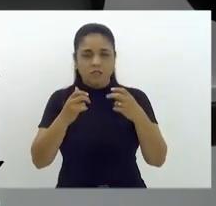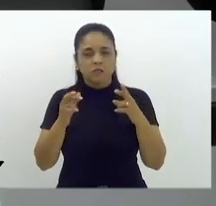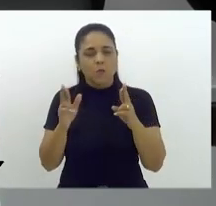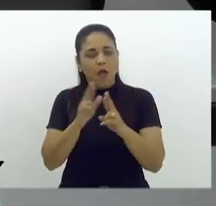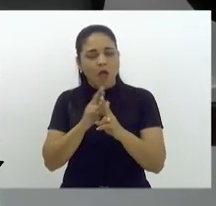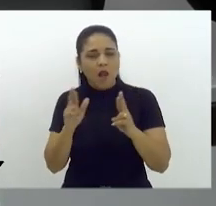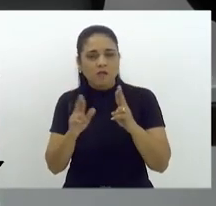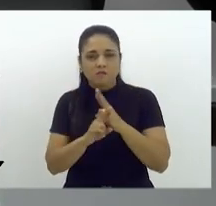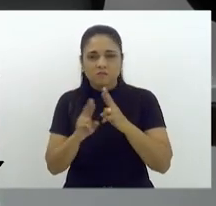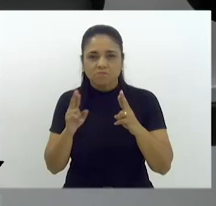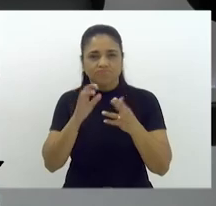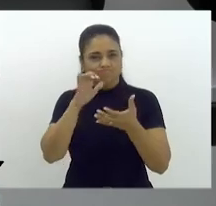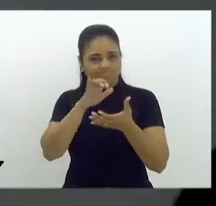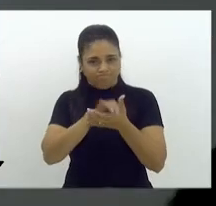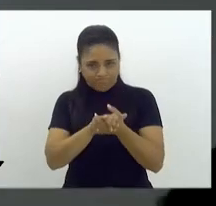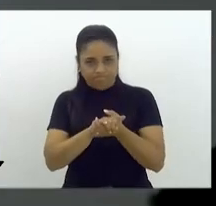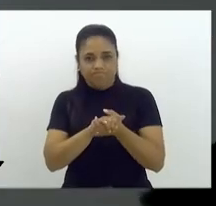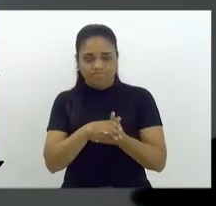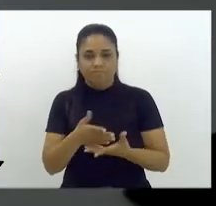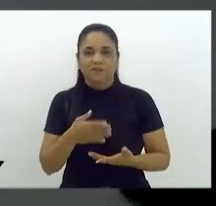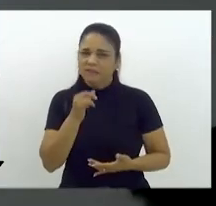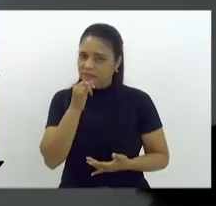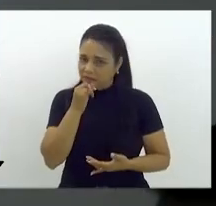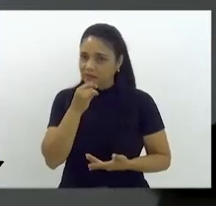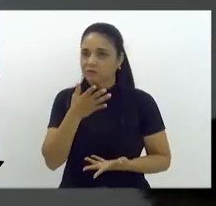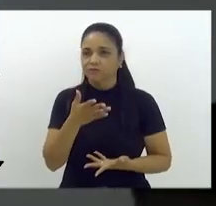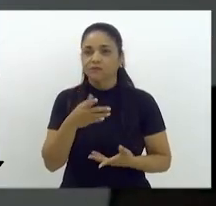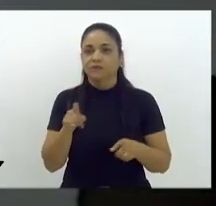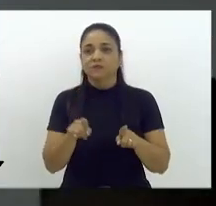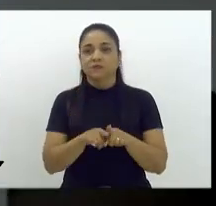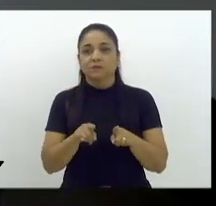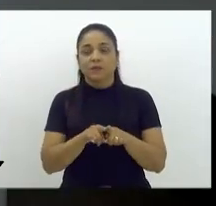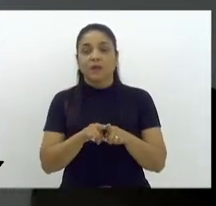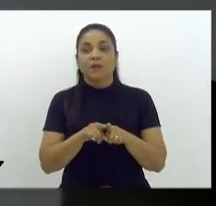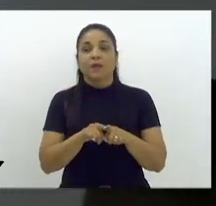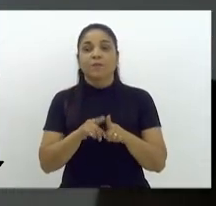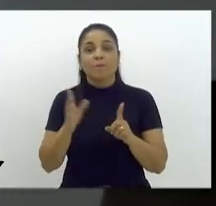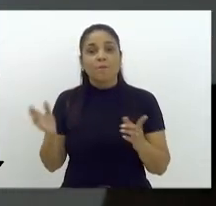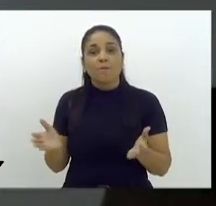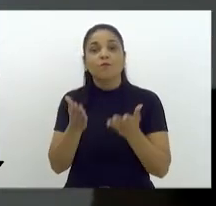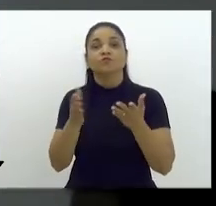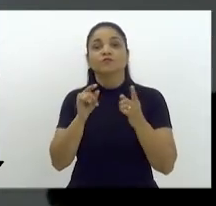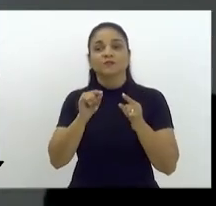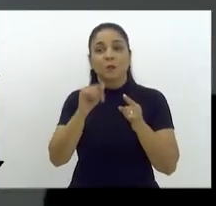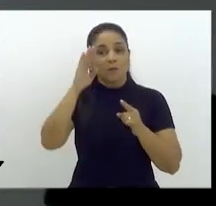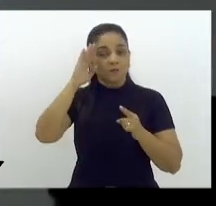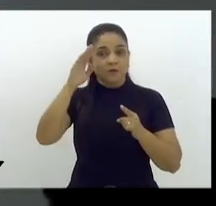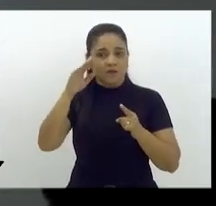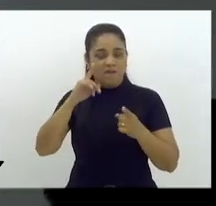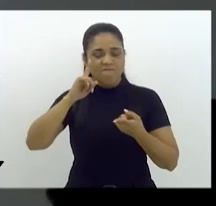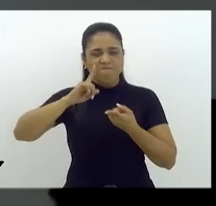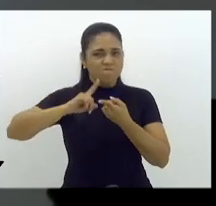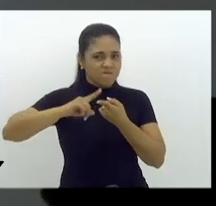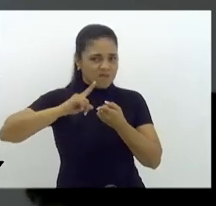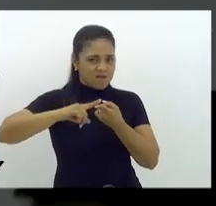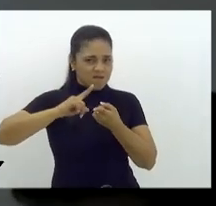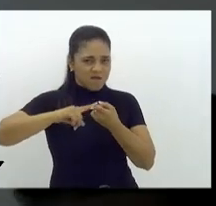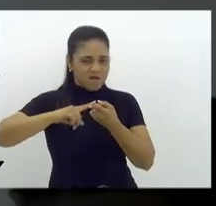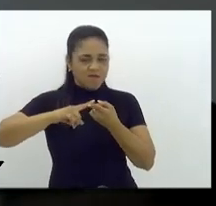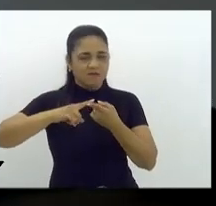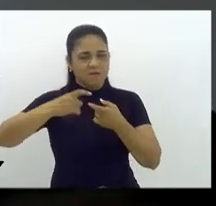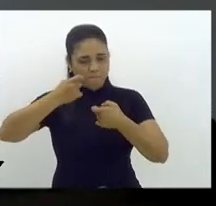É muito triste as motivações principais vingança né seria pornografia de vingança de